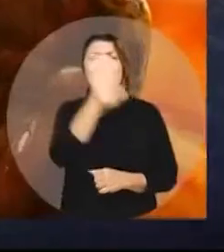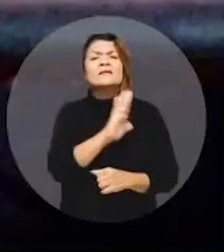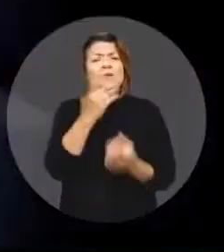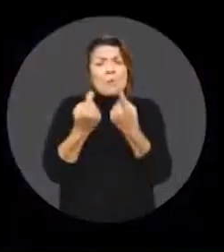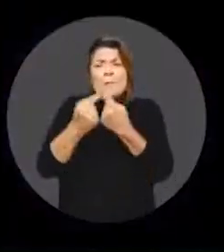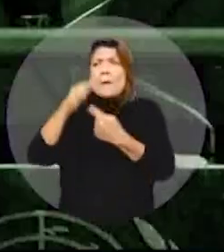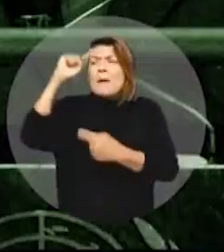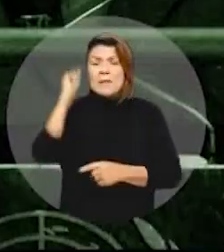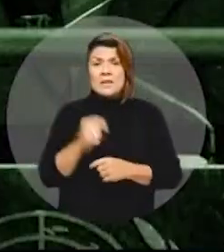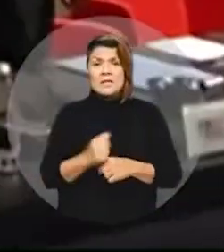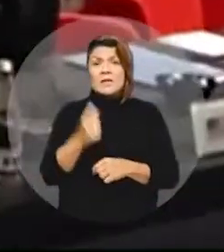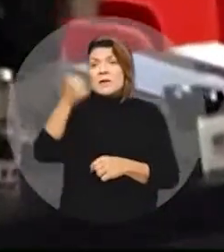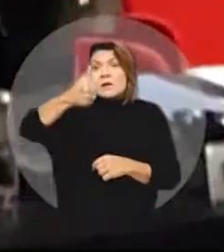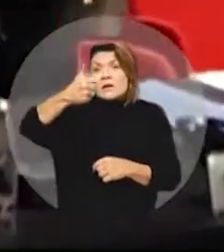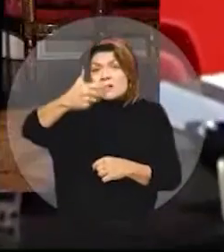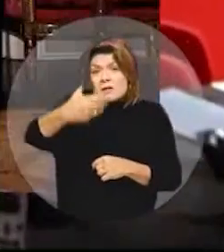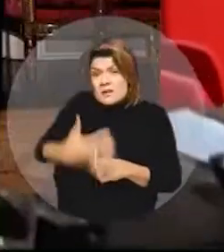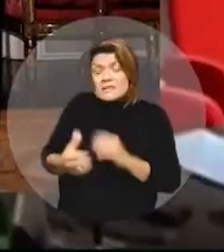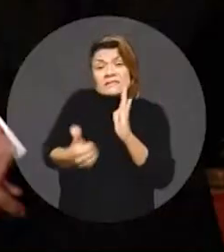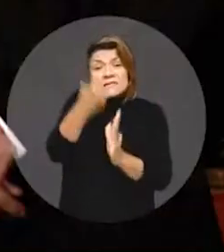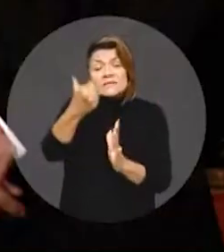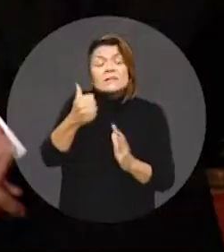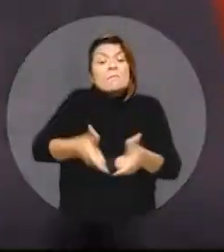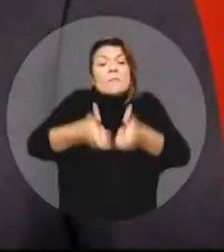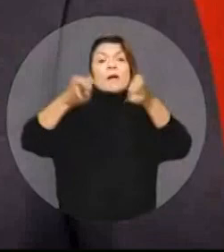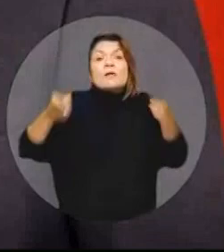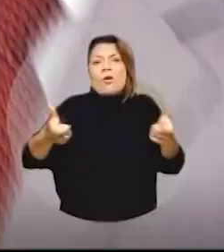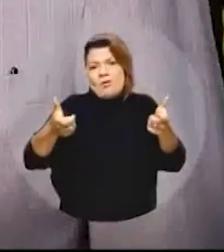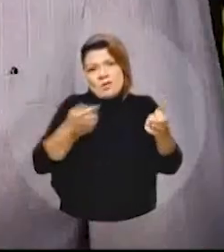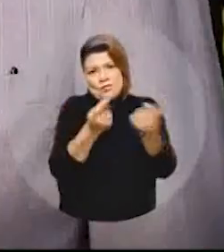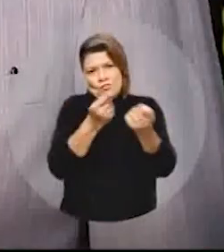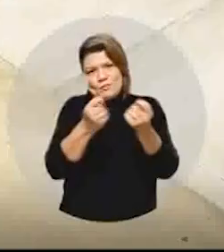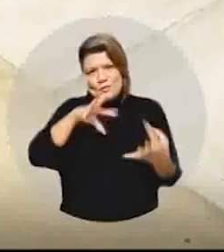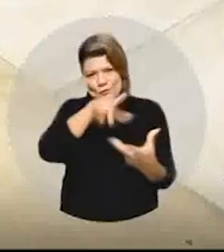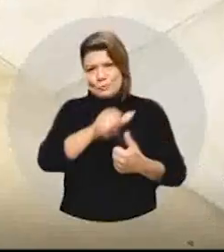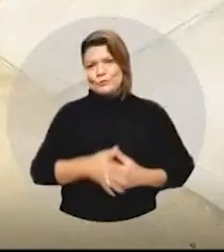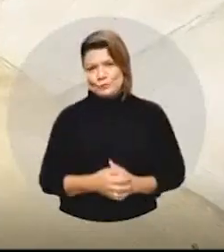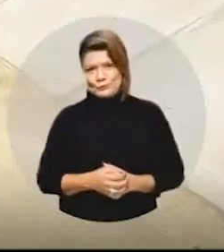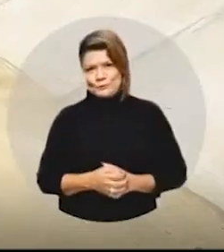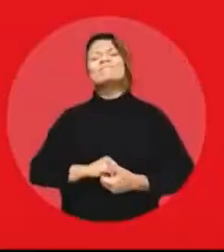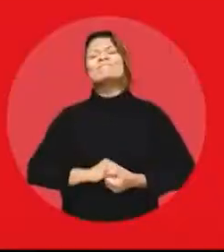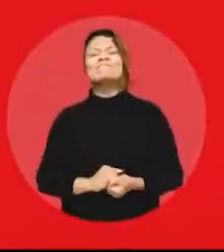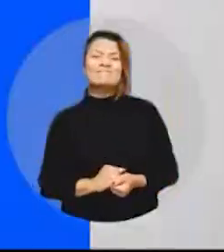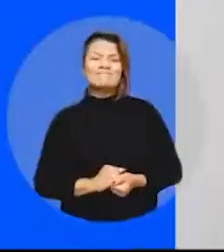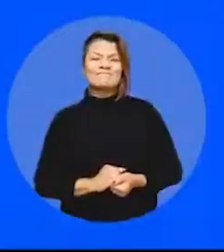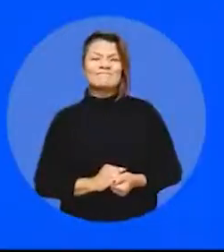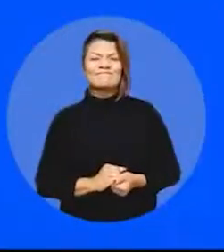inteiro prosperou e chegou à sexta maior economia do mundo.